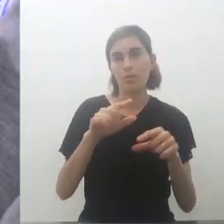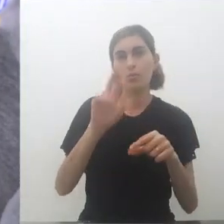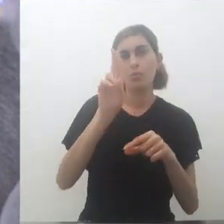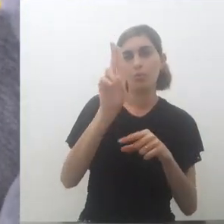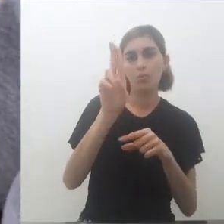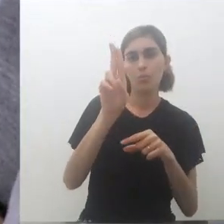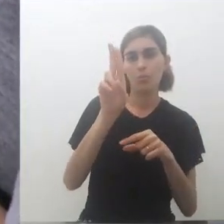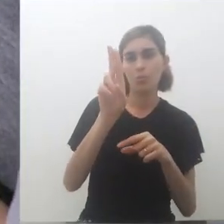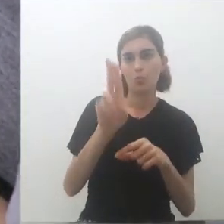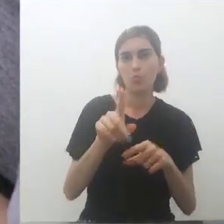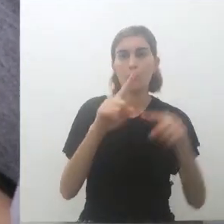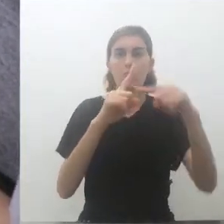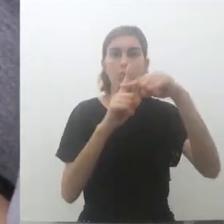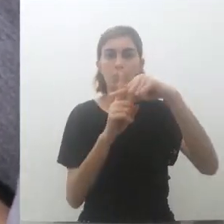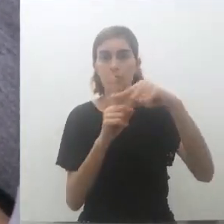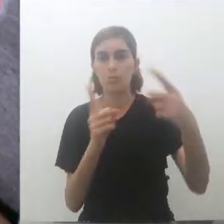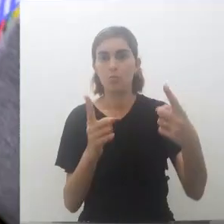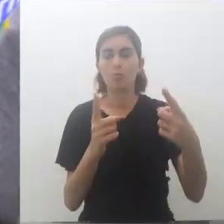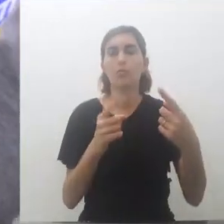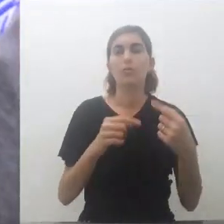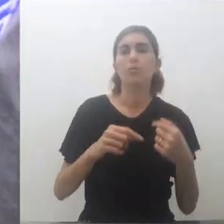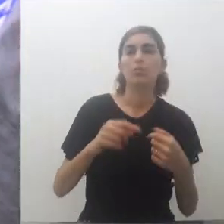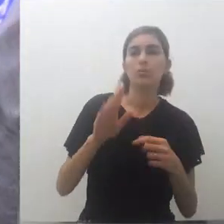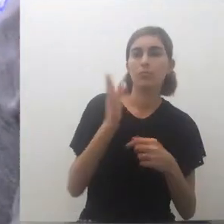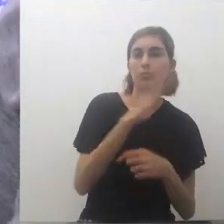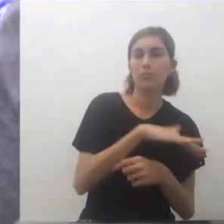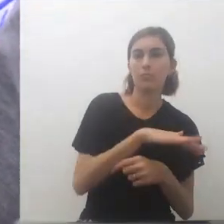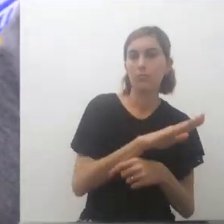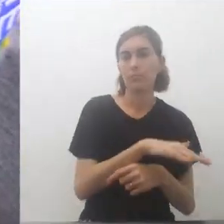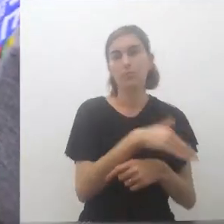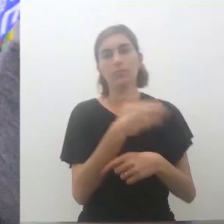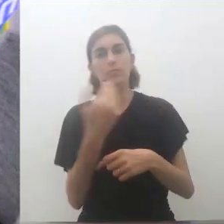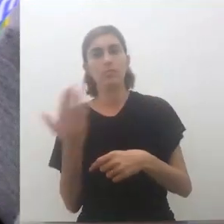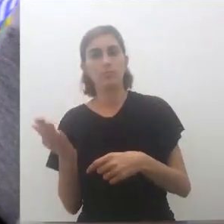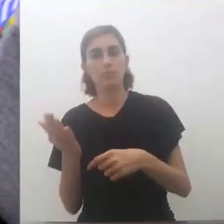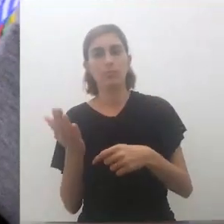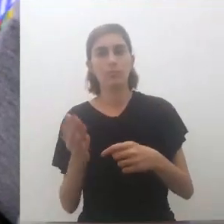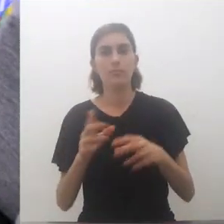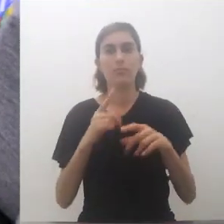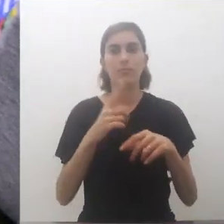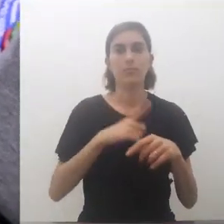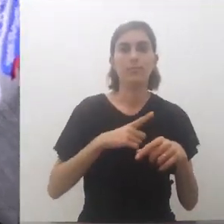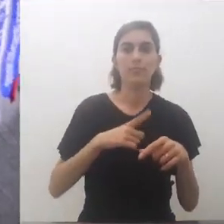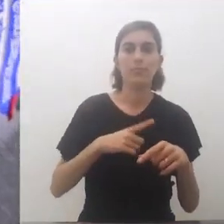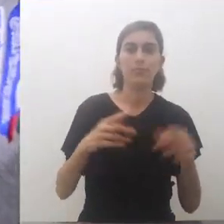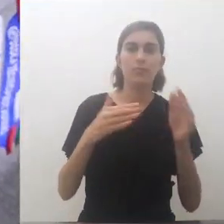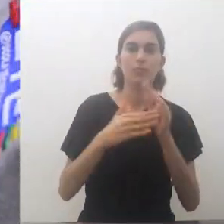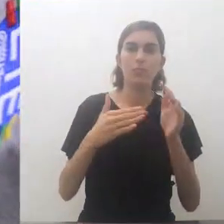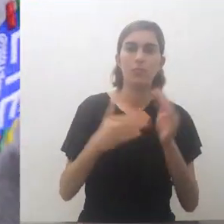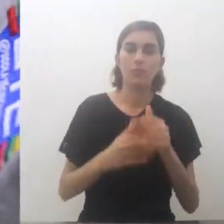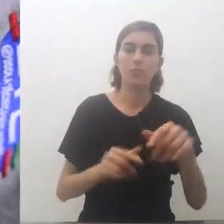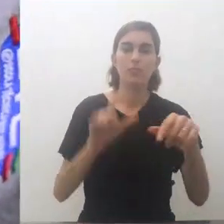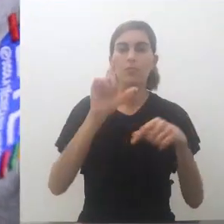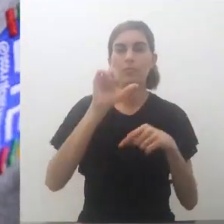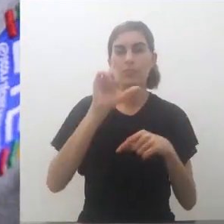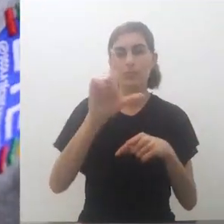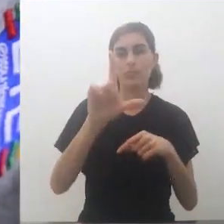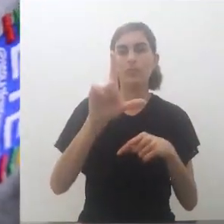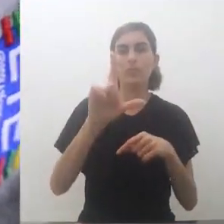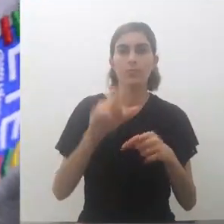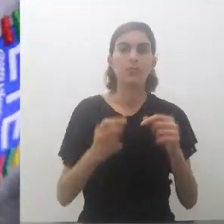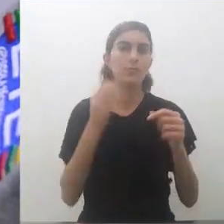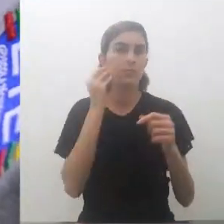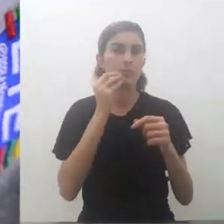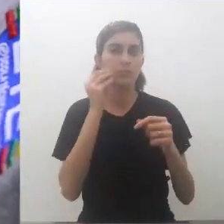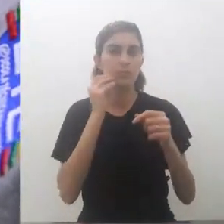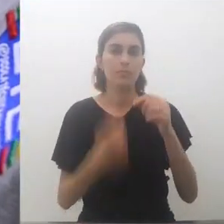em cruz à direita ou à esquerda, né? Porque aqui seria também essa última em L, essa que eu tentei criar, ela